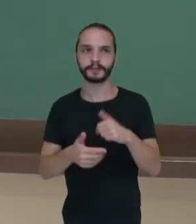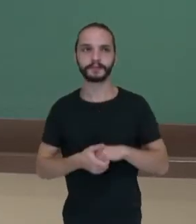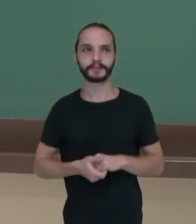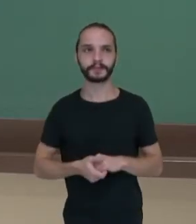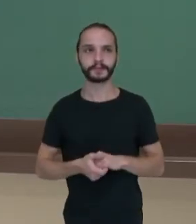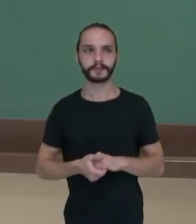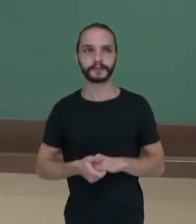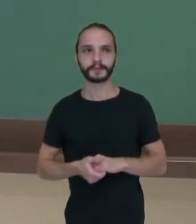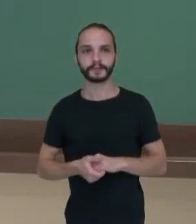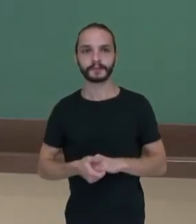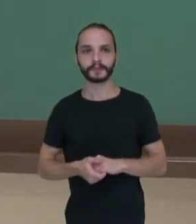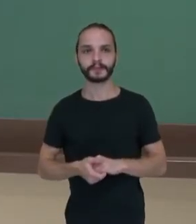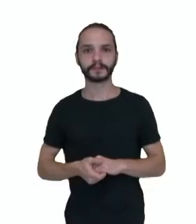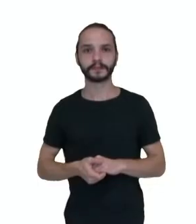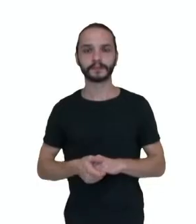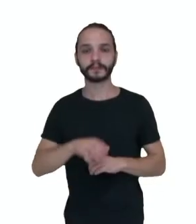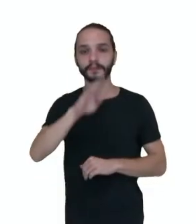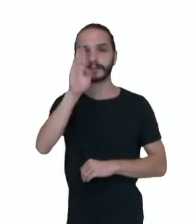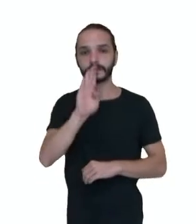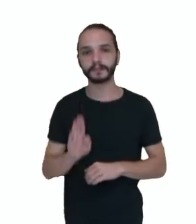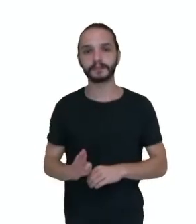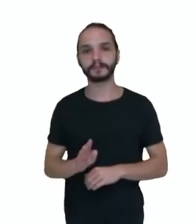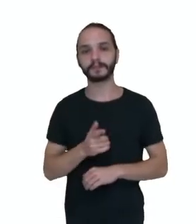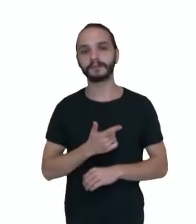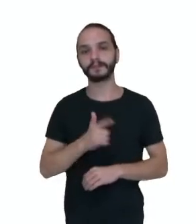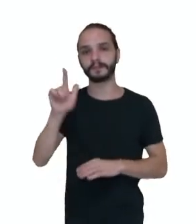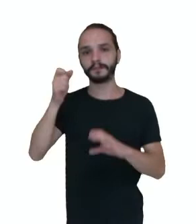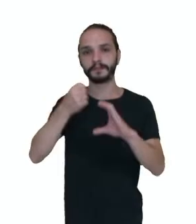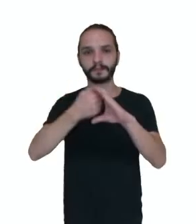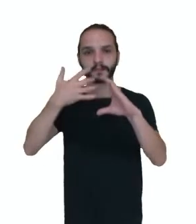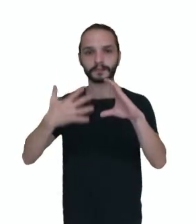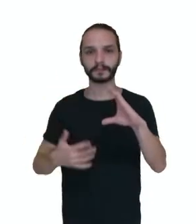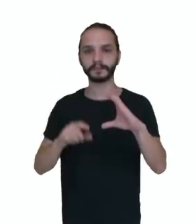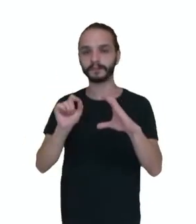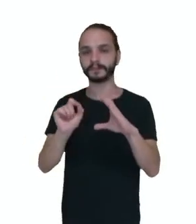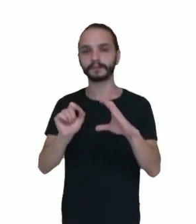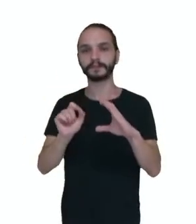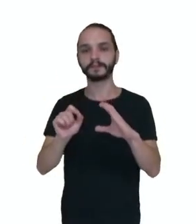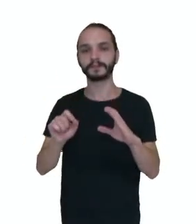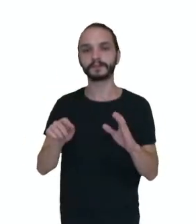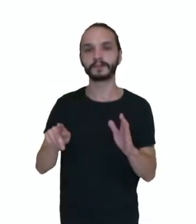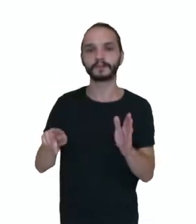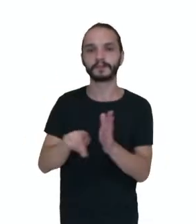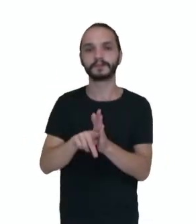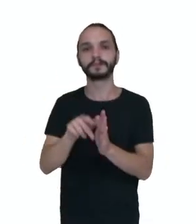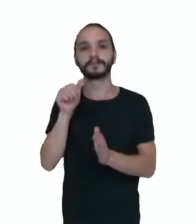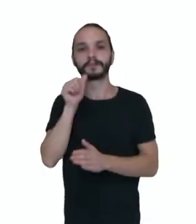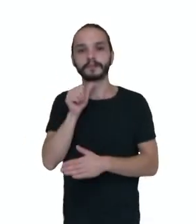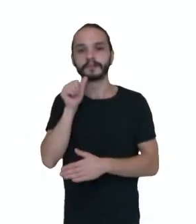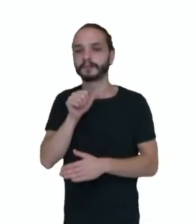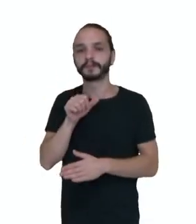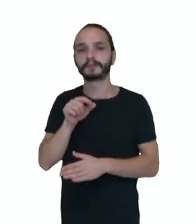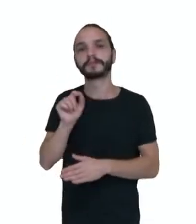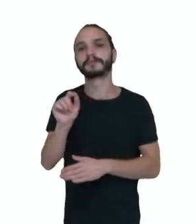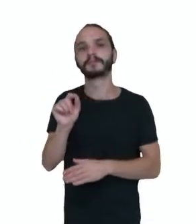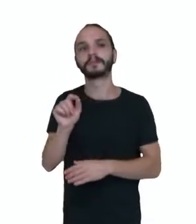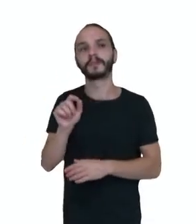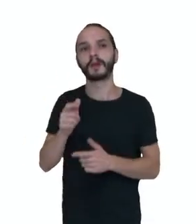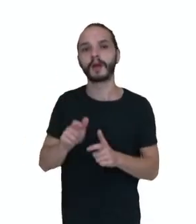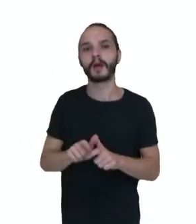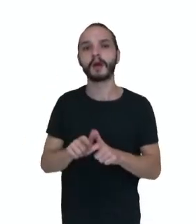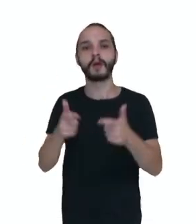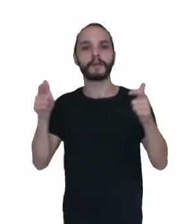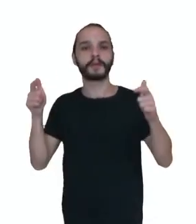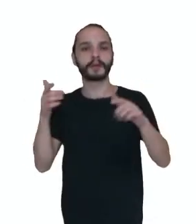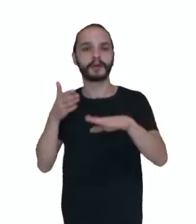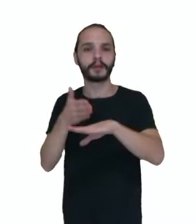aí, então, no Brasil, outra característica que a gente tem a mulher assumindo esse papel, né? O aumento da